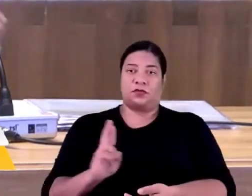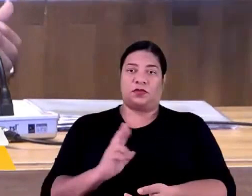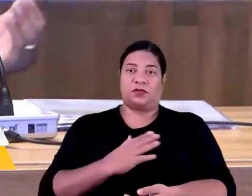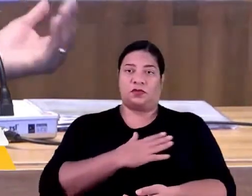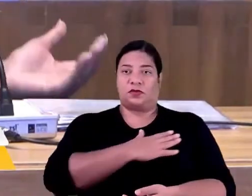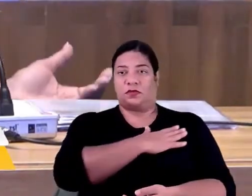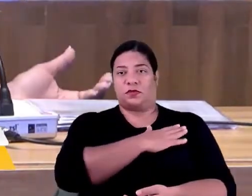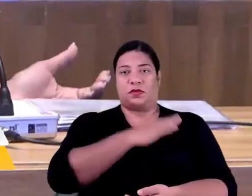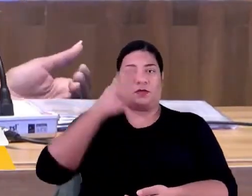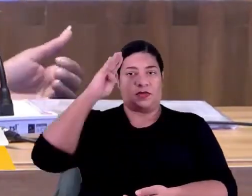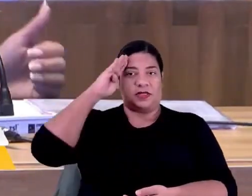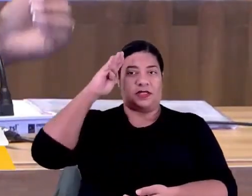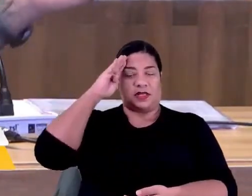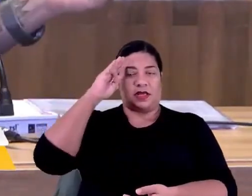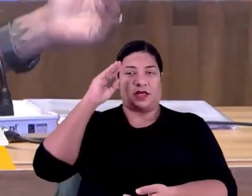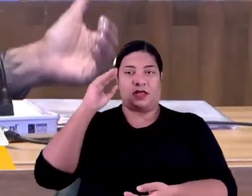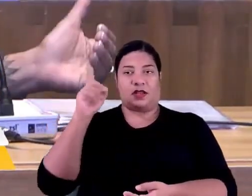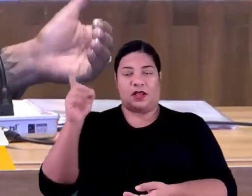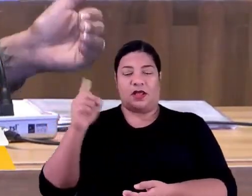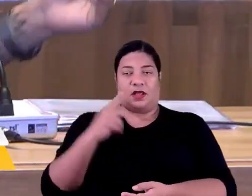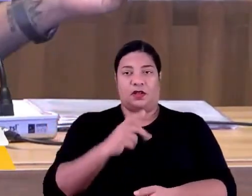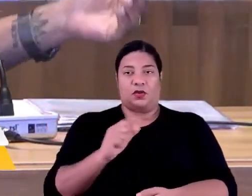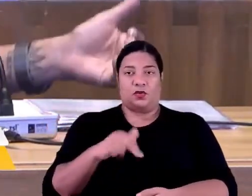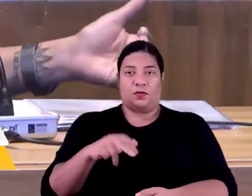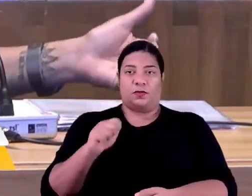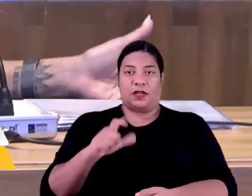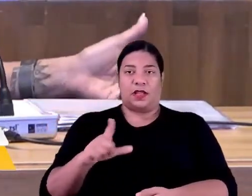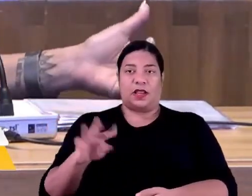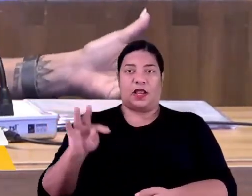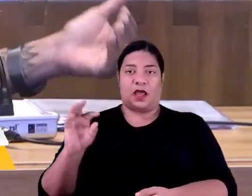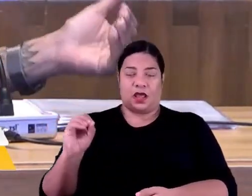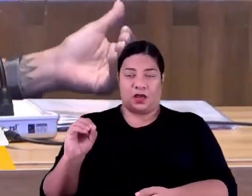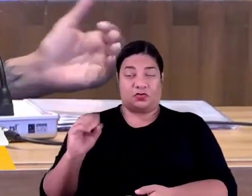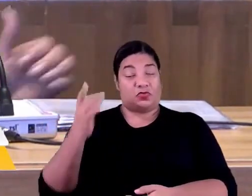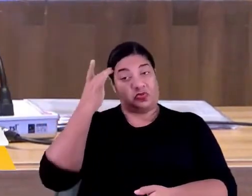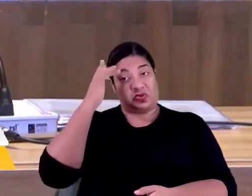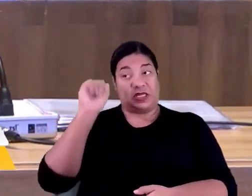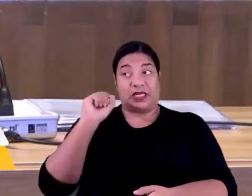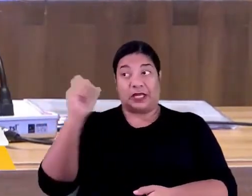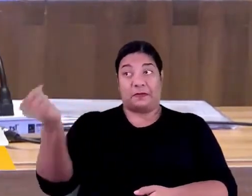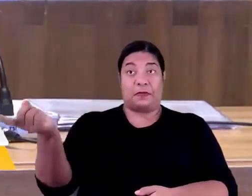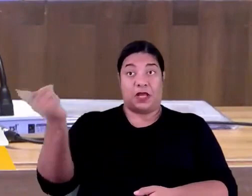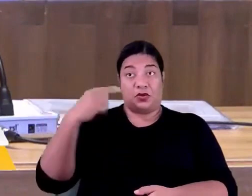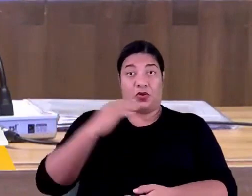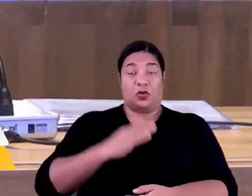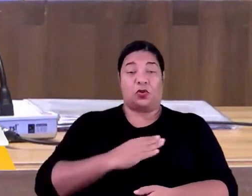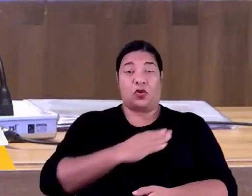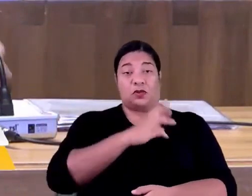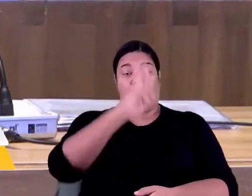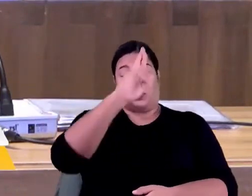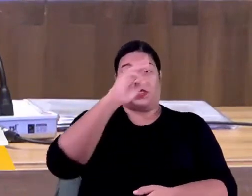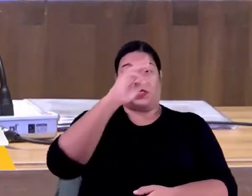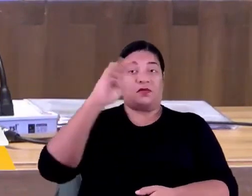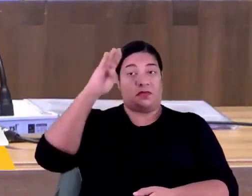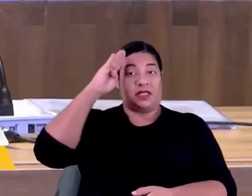Planalto, eu não sei se ele recebeu, se essa determinação veio do Comando Militar do Planalto, ou se ele recebeu